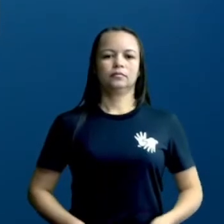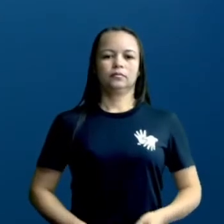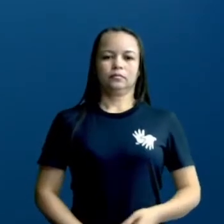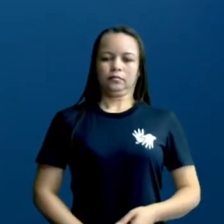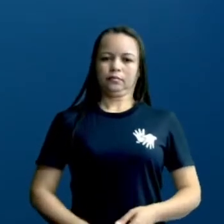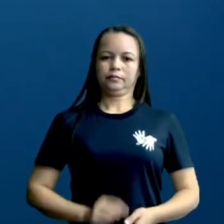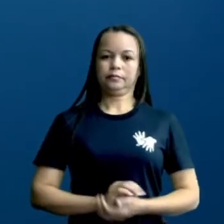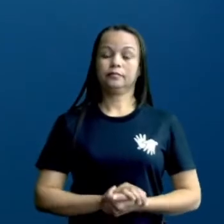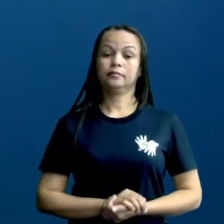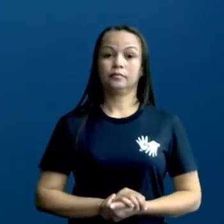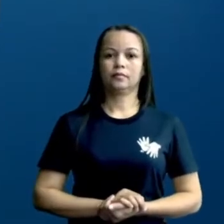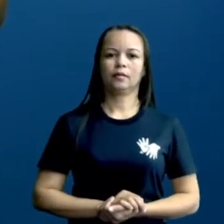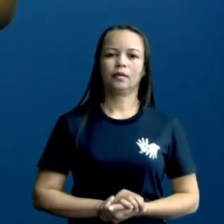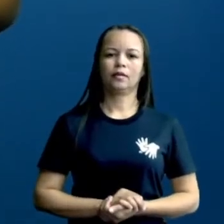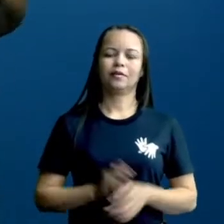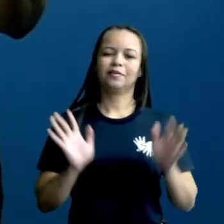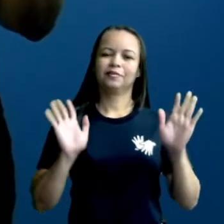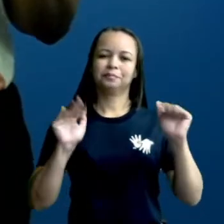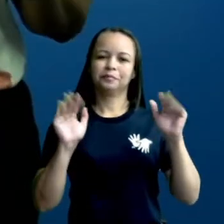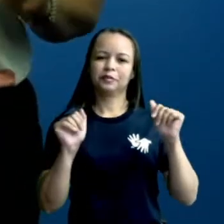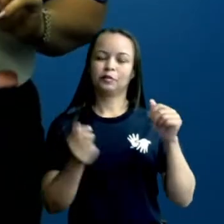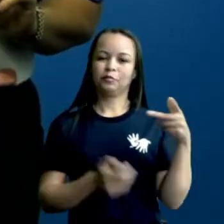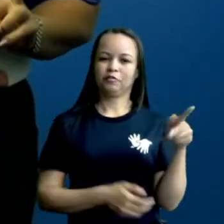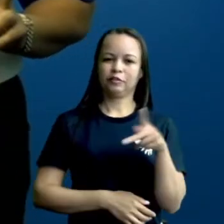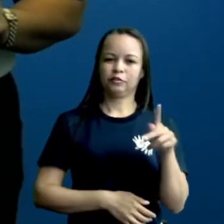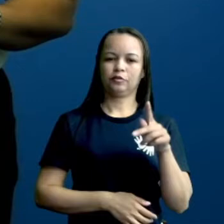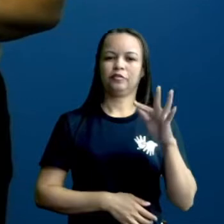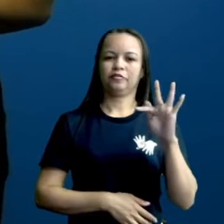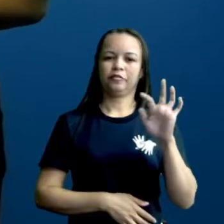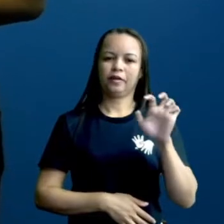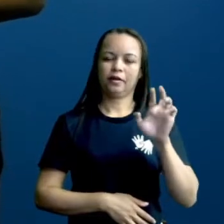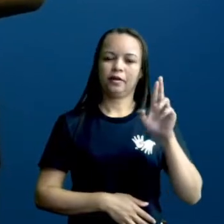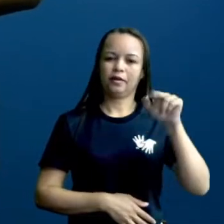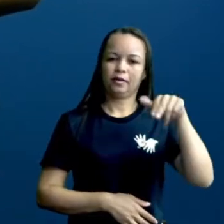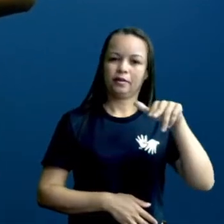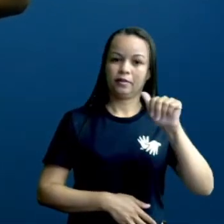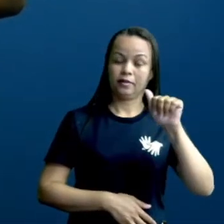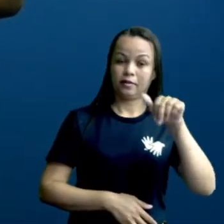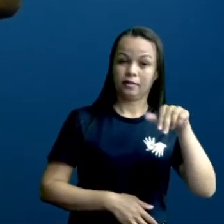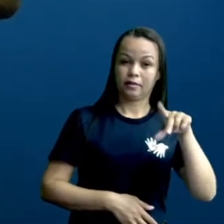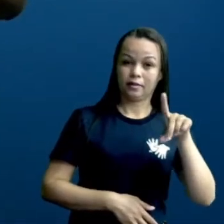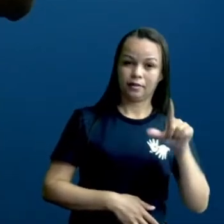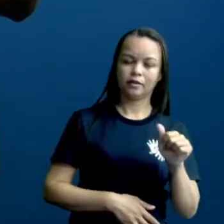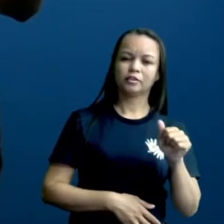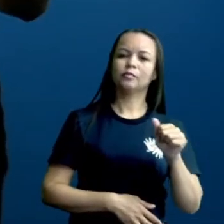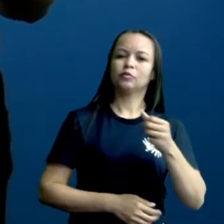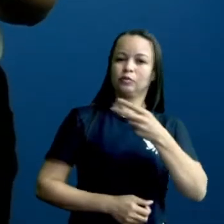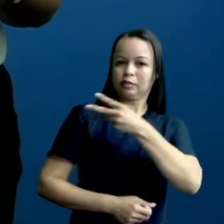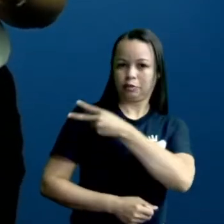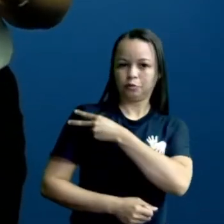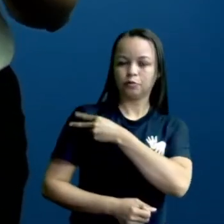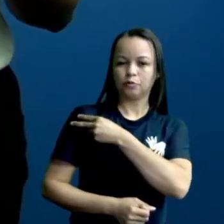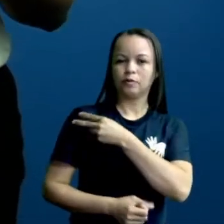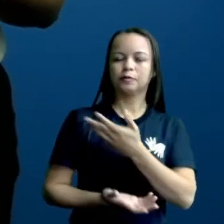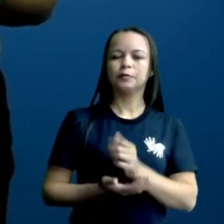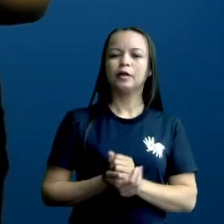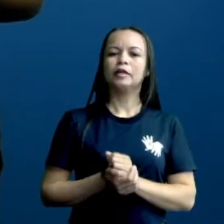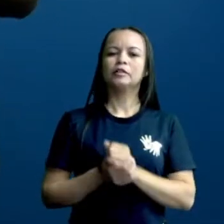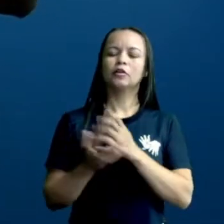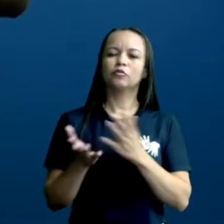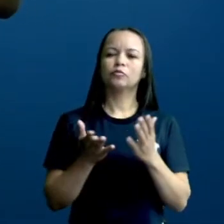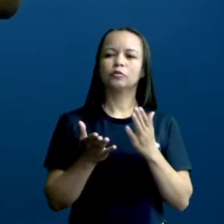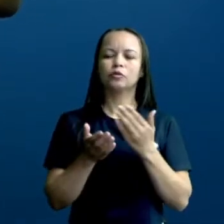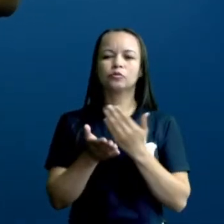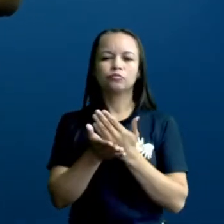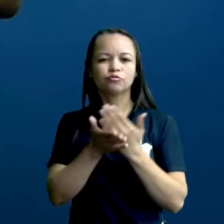Olá, eu sou a professora Fernanda, estamos no segundo ano e a gente hoje vai trabalhar sobre o surgimento da